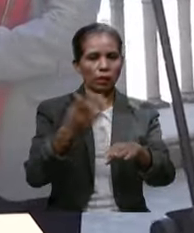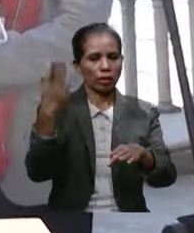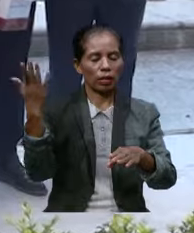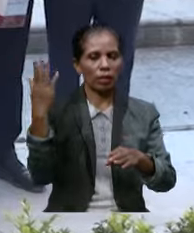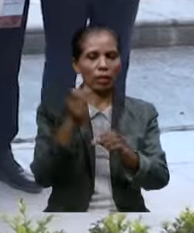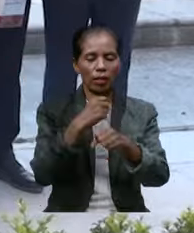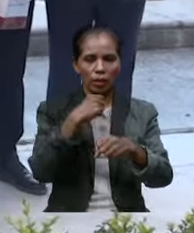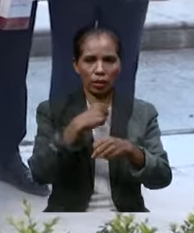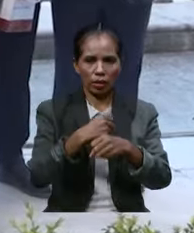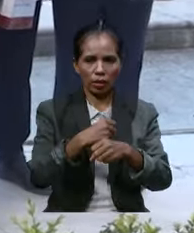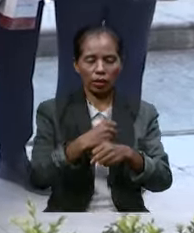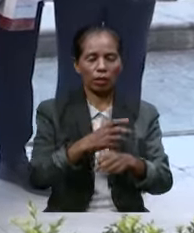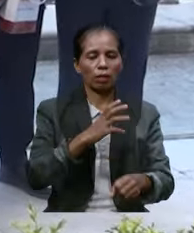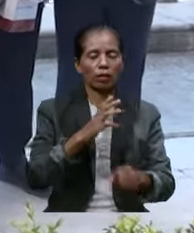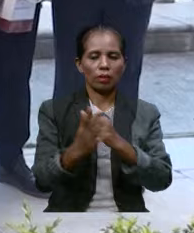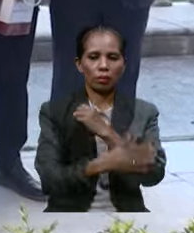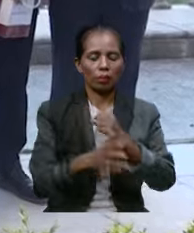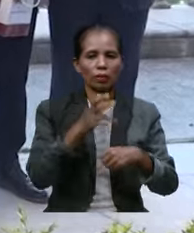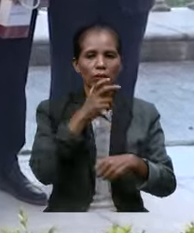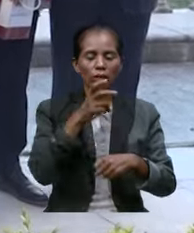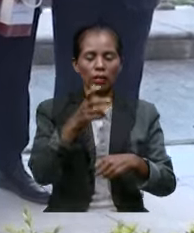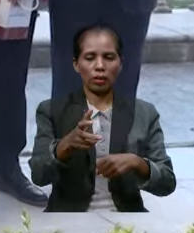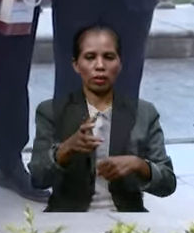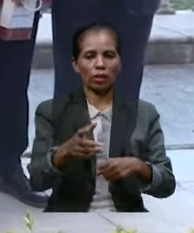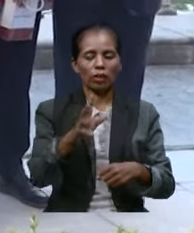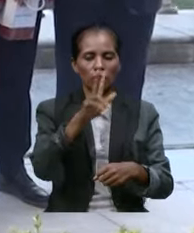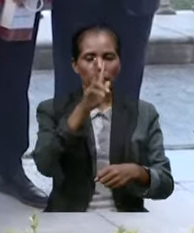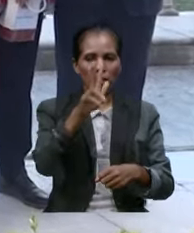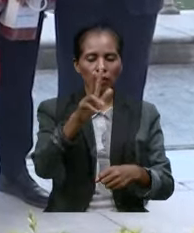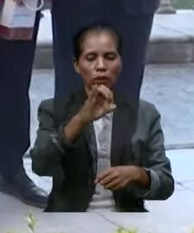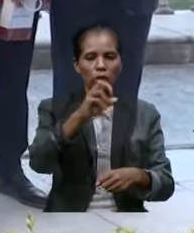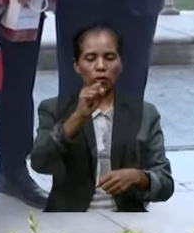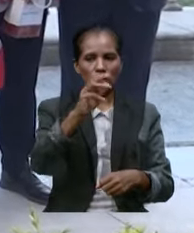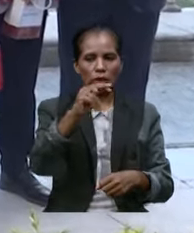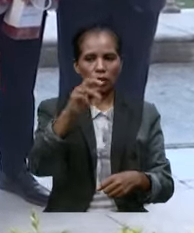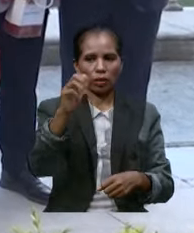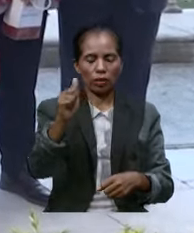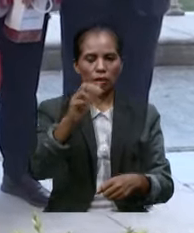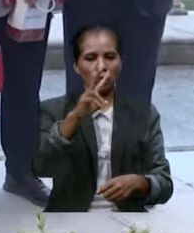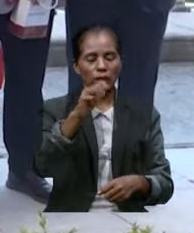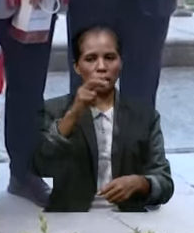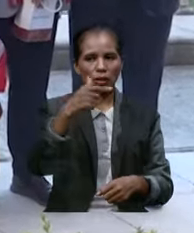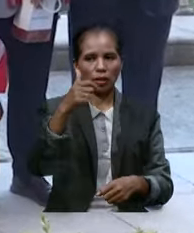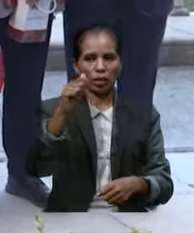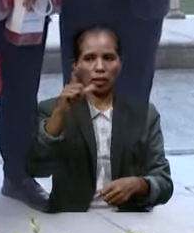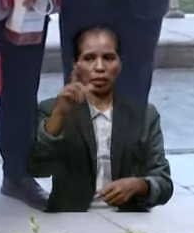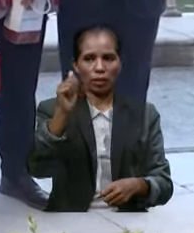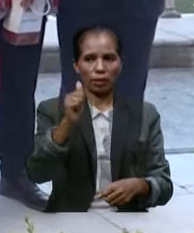preparou-se curadora Portugal na Entolo, Mónica de Miranda, Sónia Vaz Borges, Vânia Gala. Tito Silva, GMN.